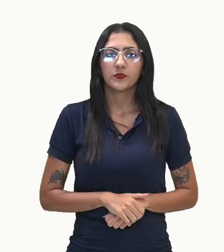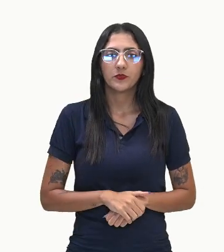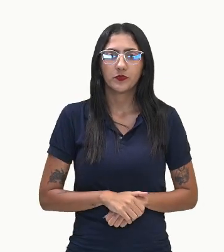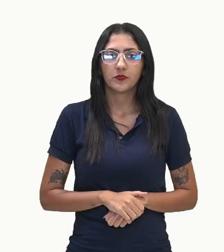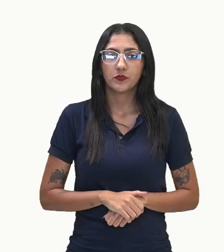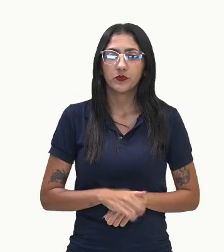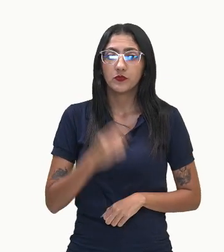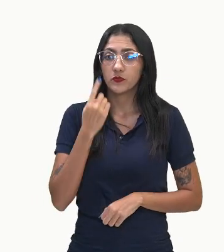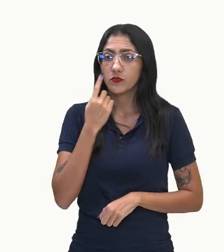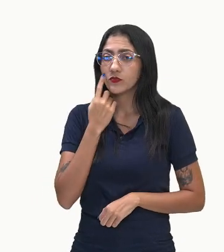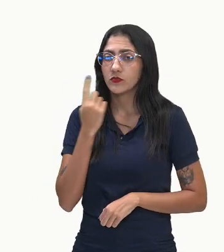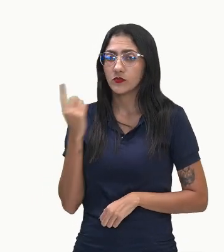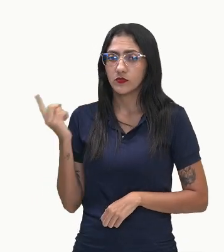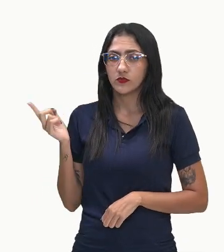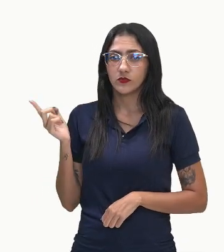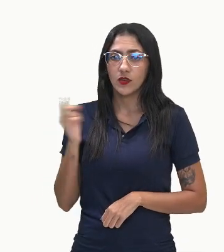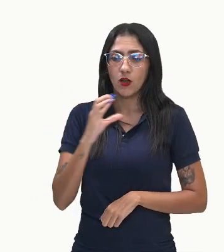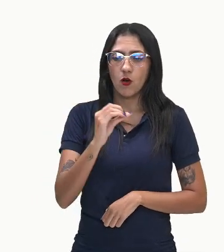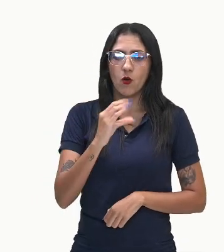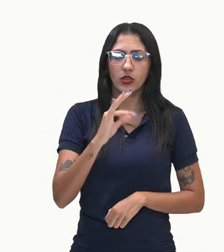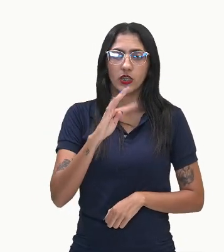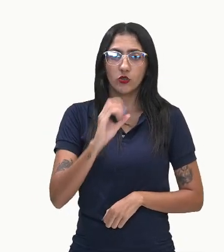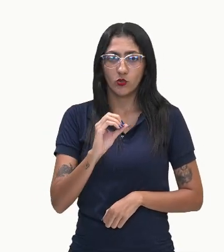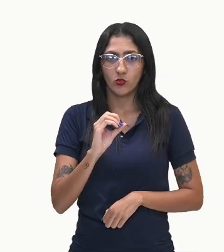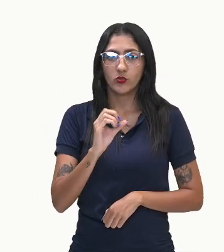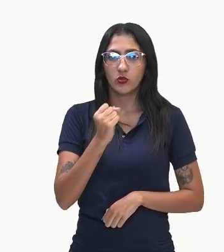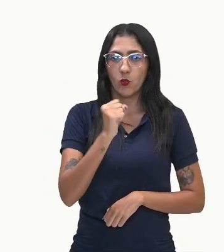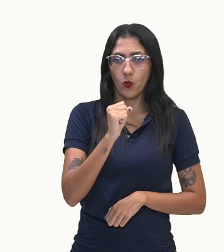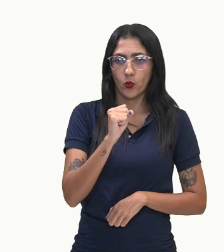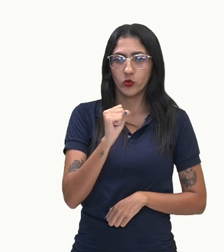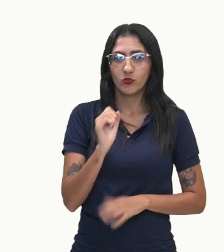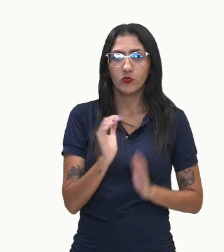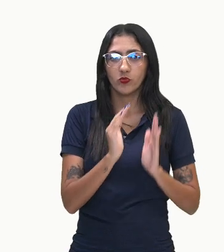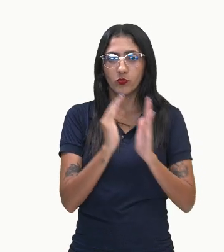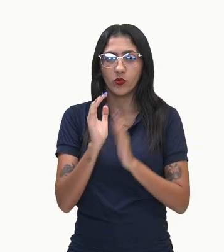o octógono regular, o eneágono